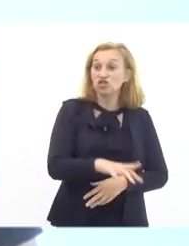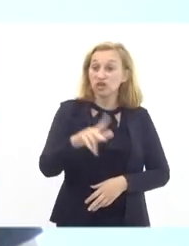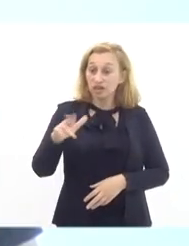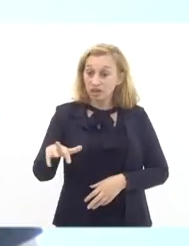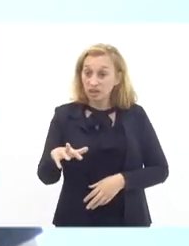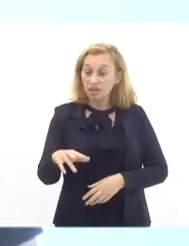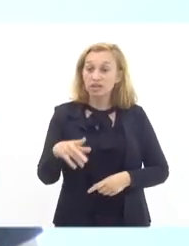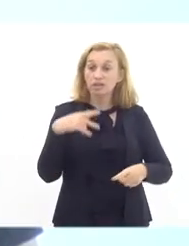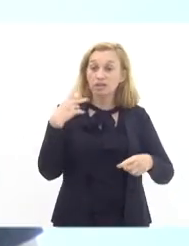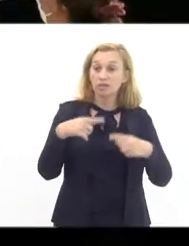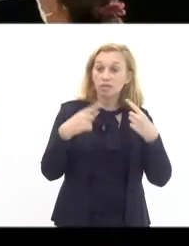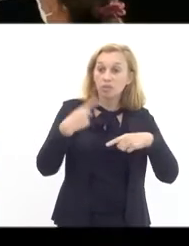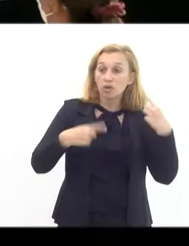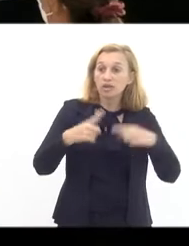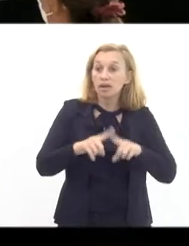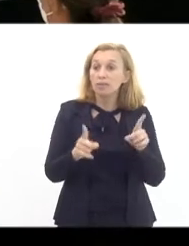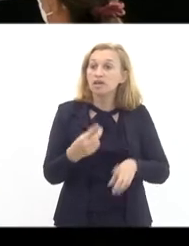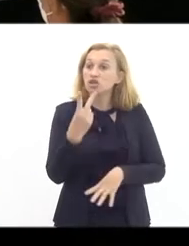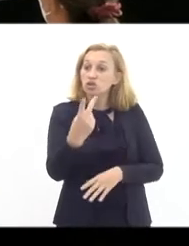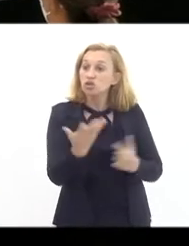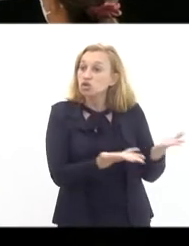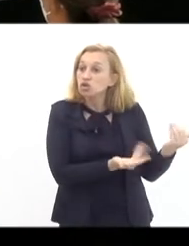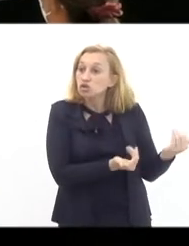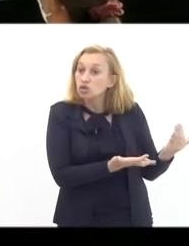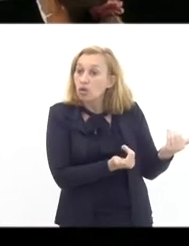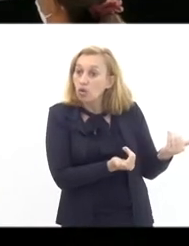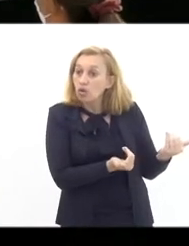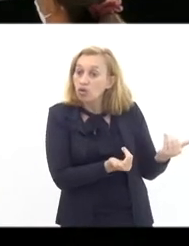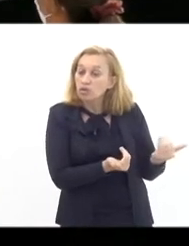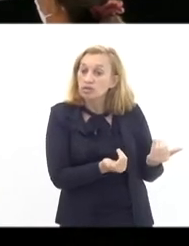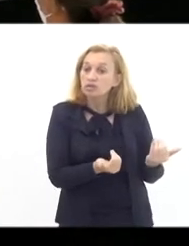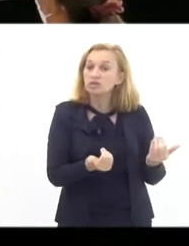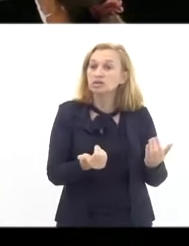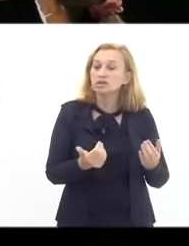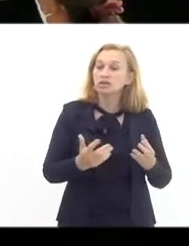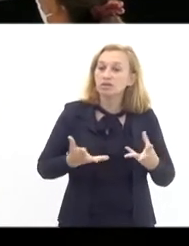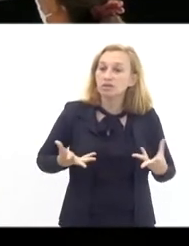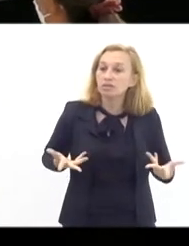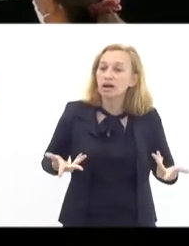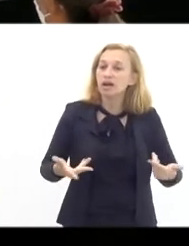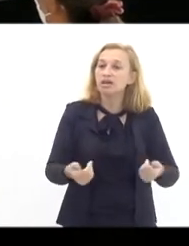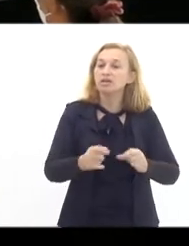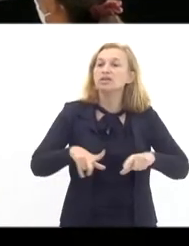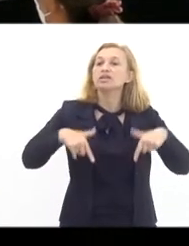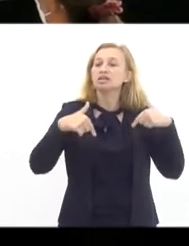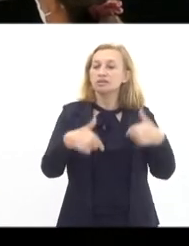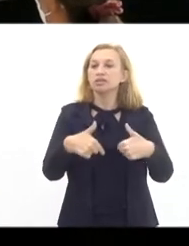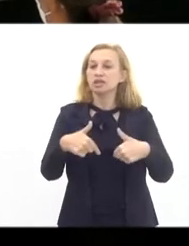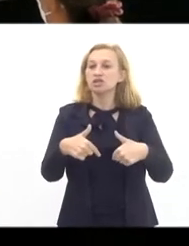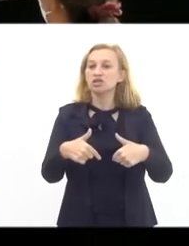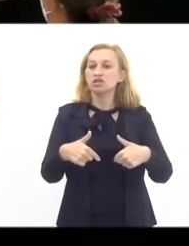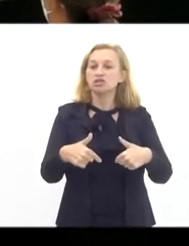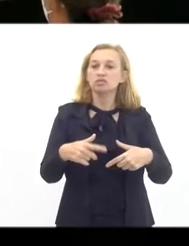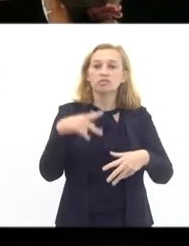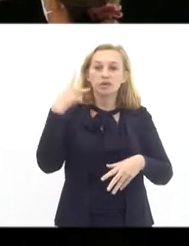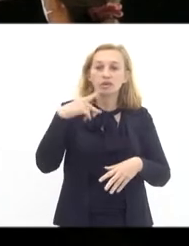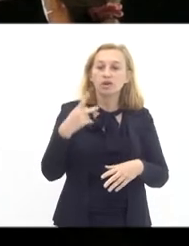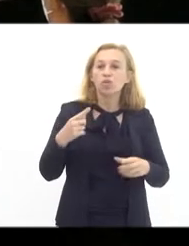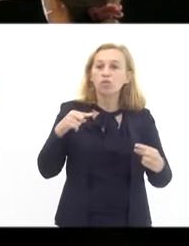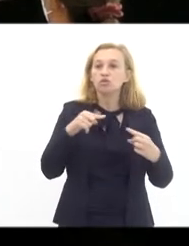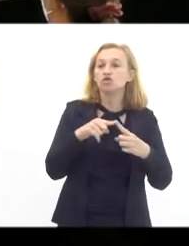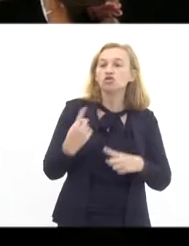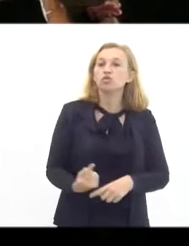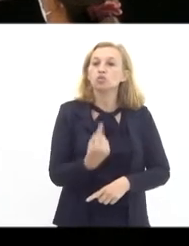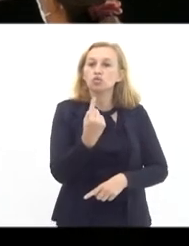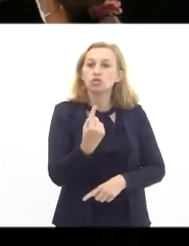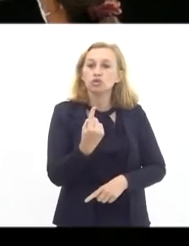da política, mas dois jovens que estão vislumbrando na sua ação de parlamentar um objetivo comum, que